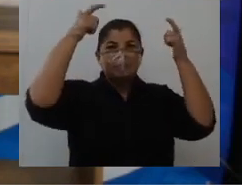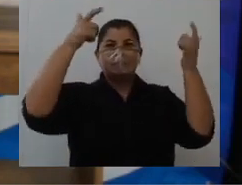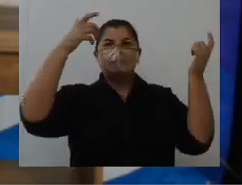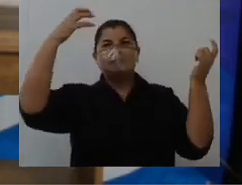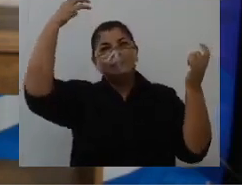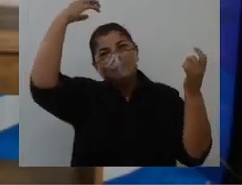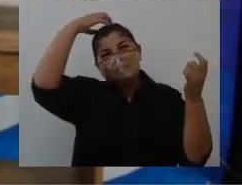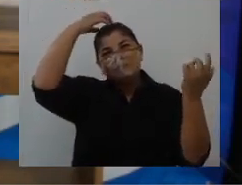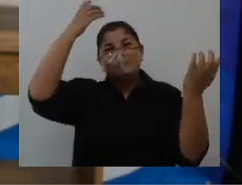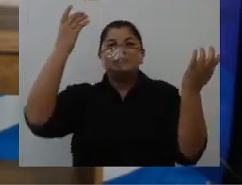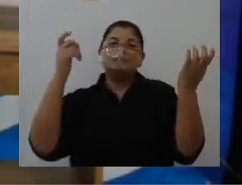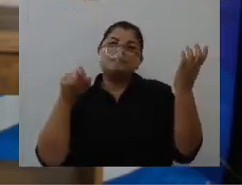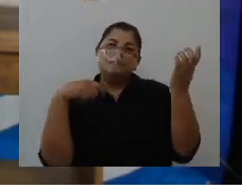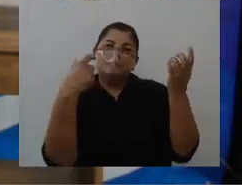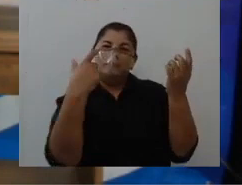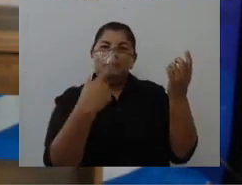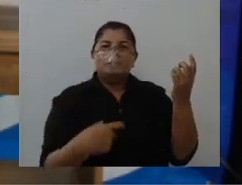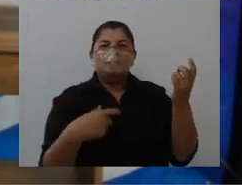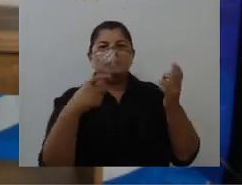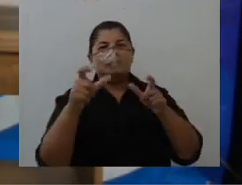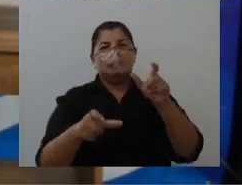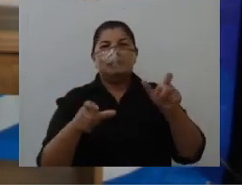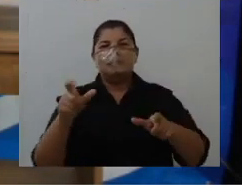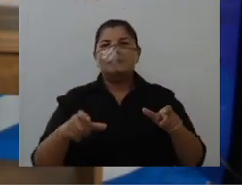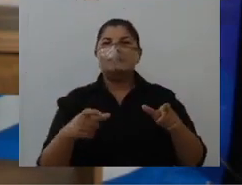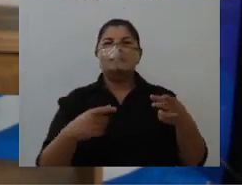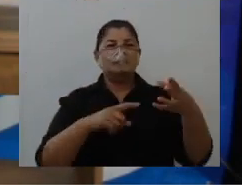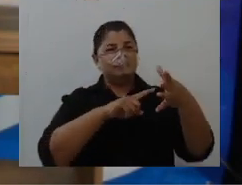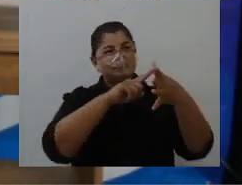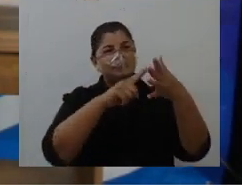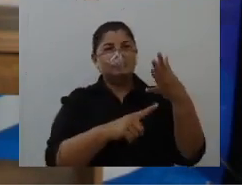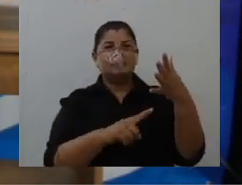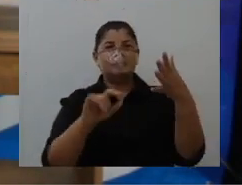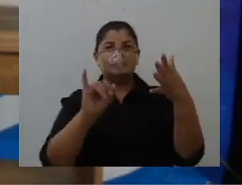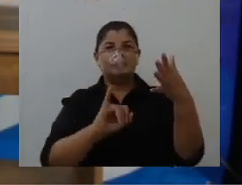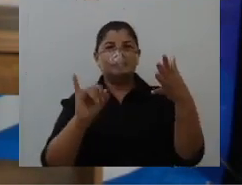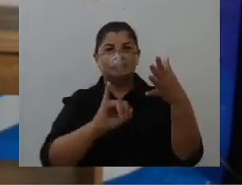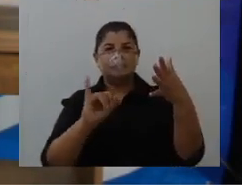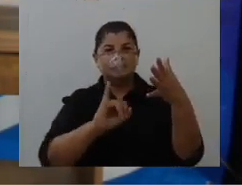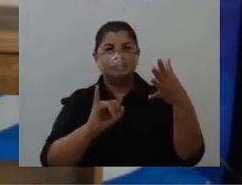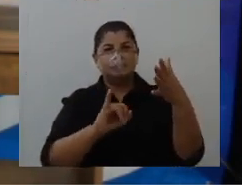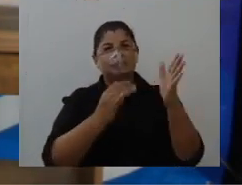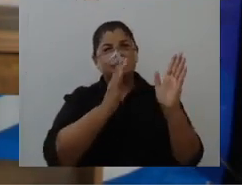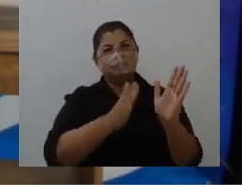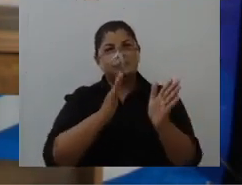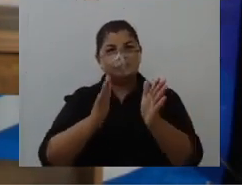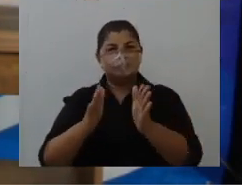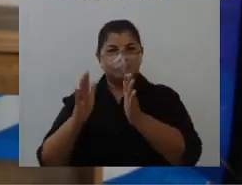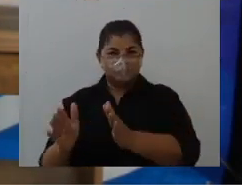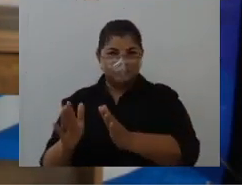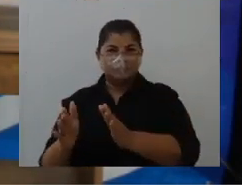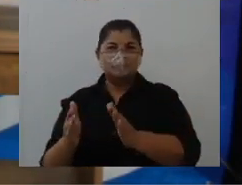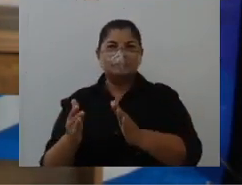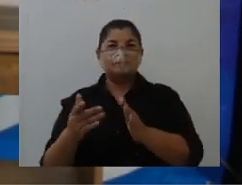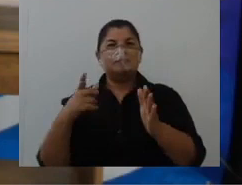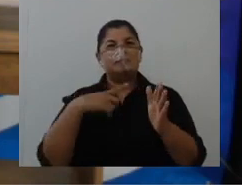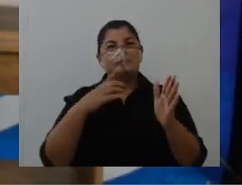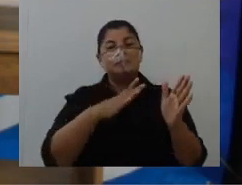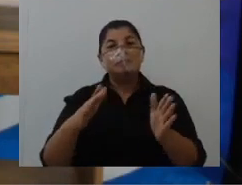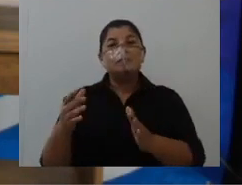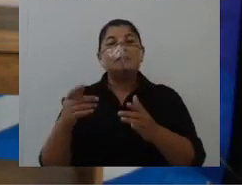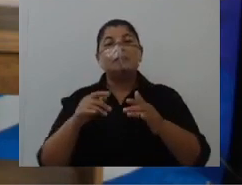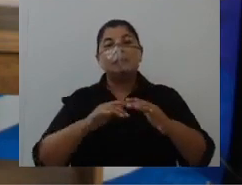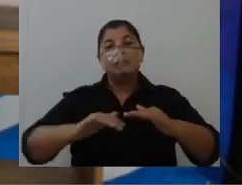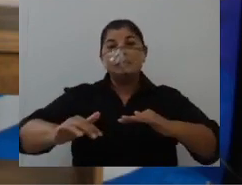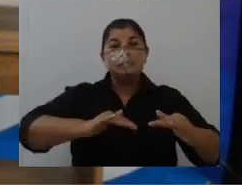5 coisas básicas que você mata na hora que o texto é narrativo. Ó, sequência de fatos, sequência de